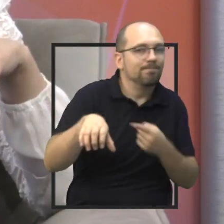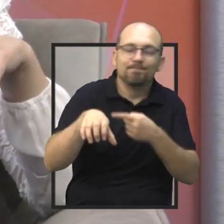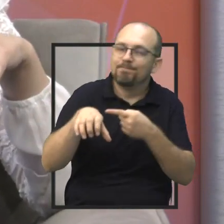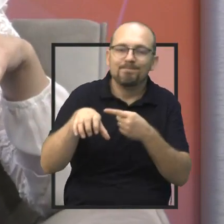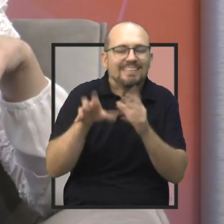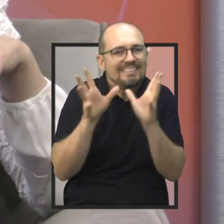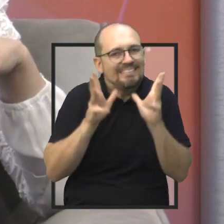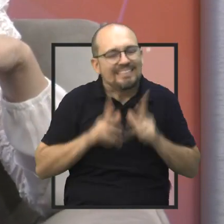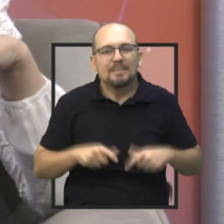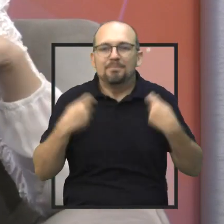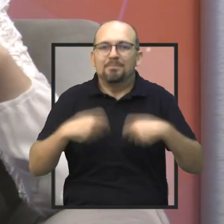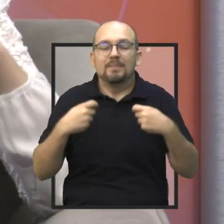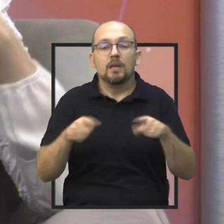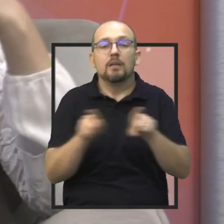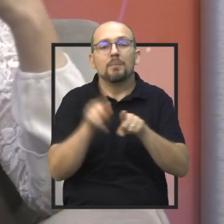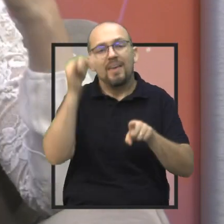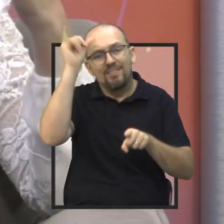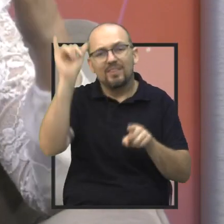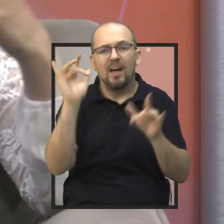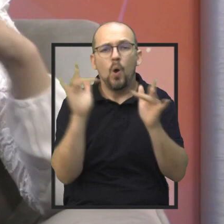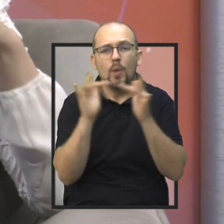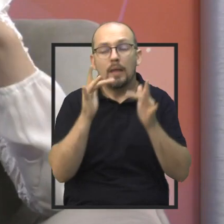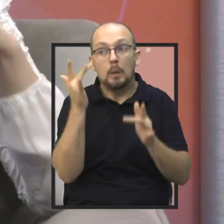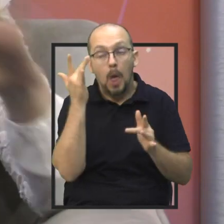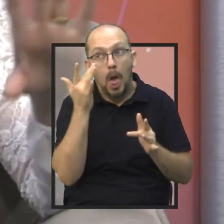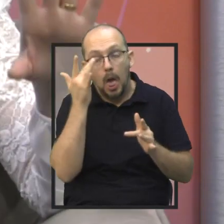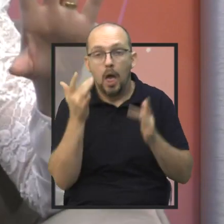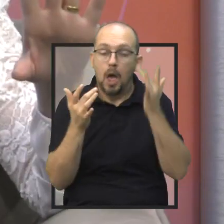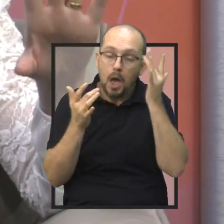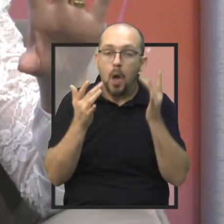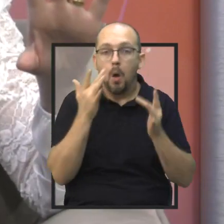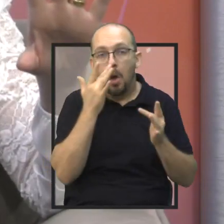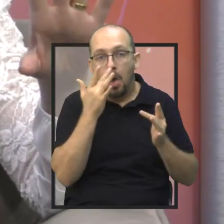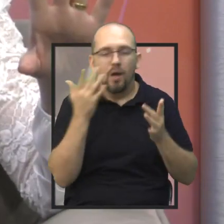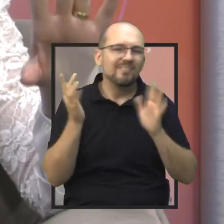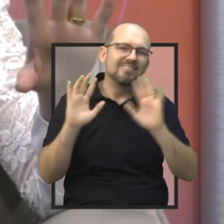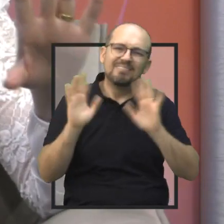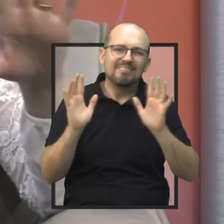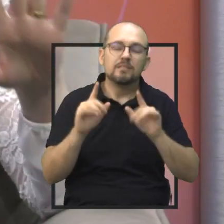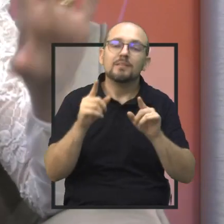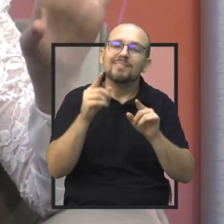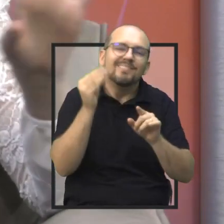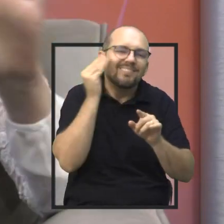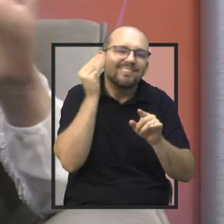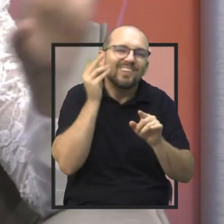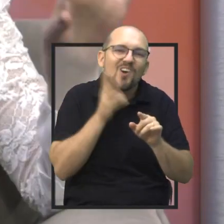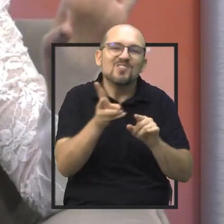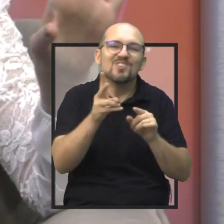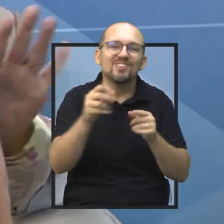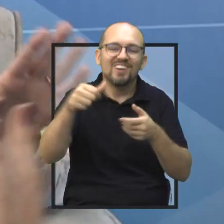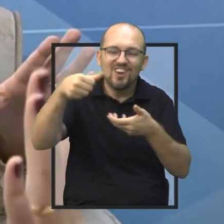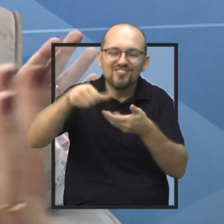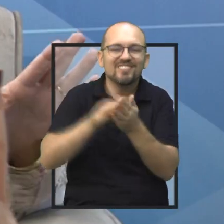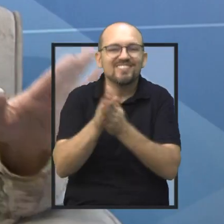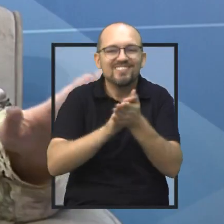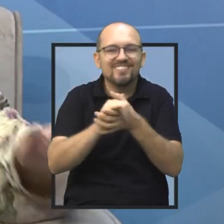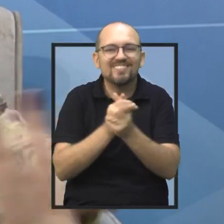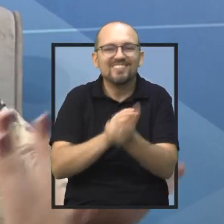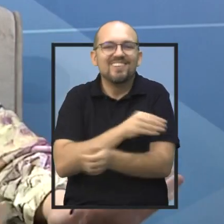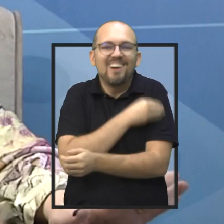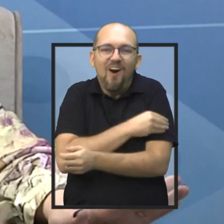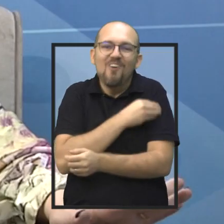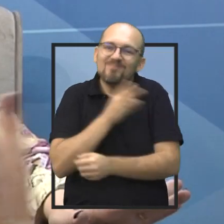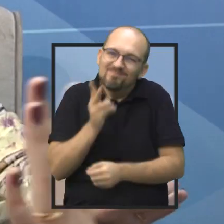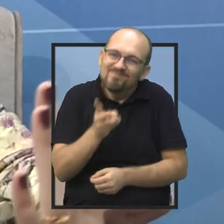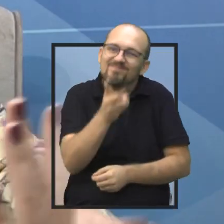olhos, nariz, né? Então, se possível, continuem carregando álcool gel, né? Acho que é um hábito para sempre